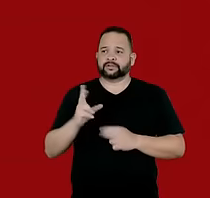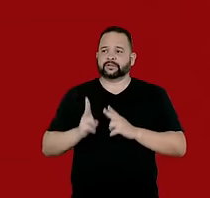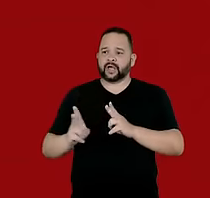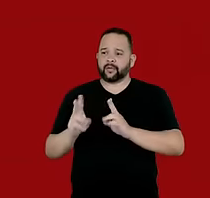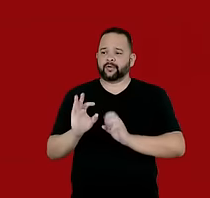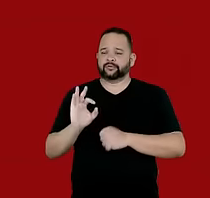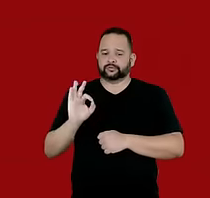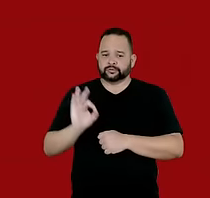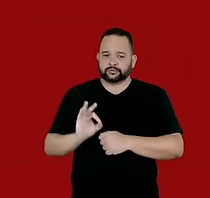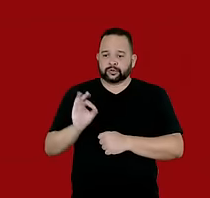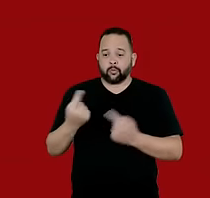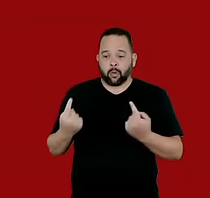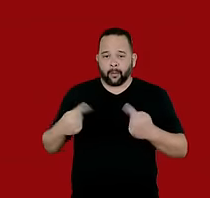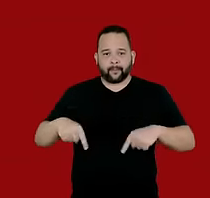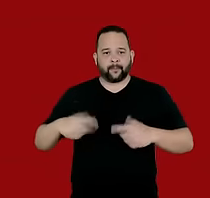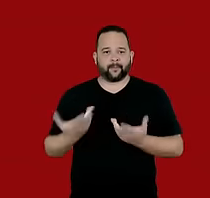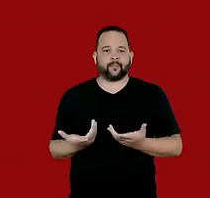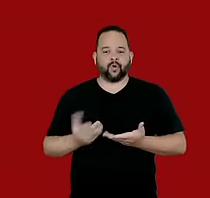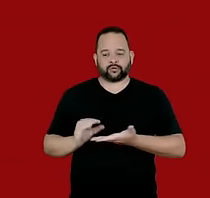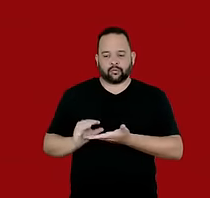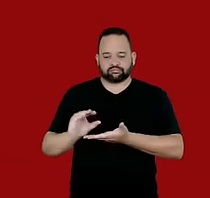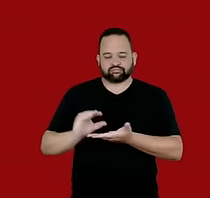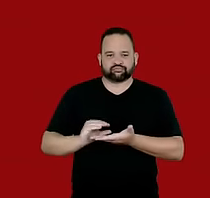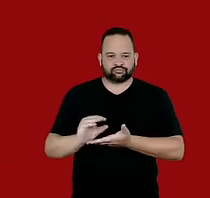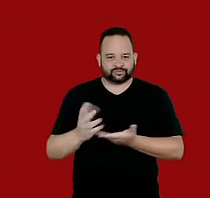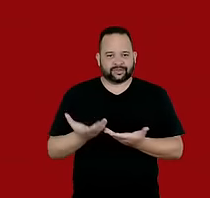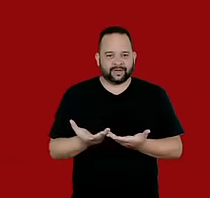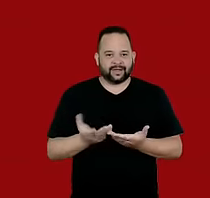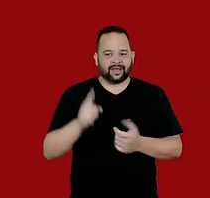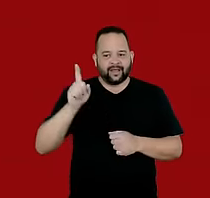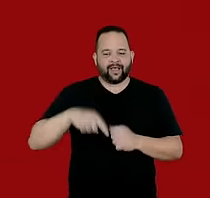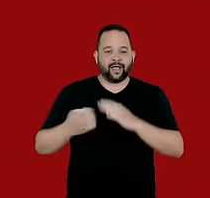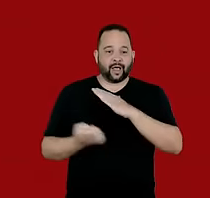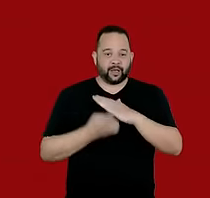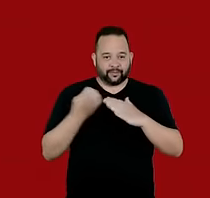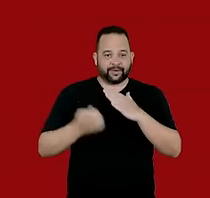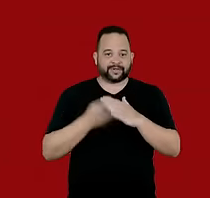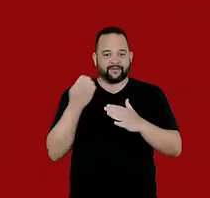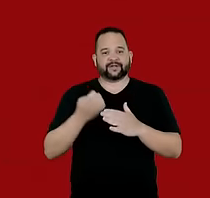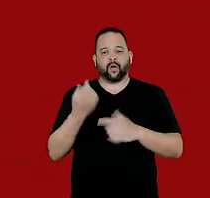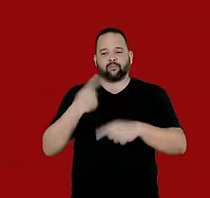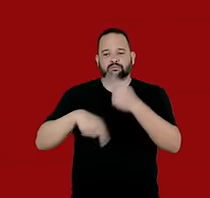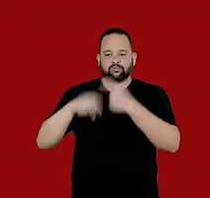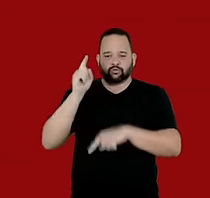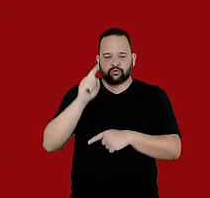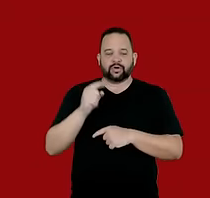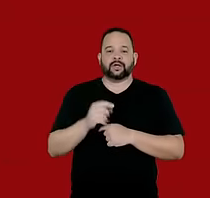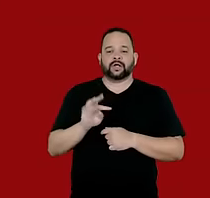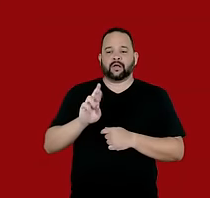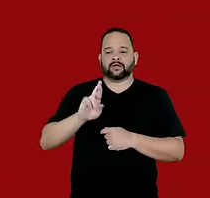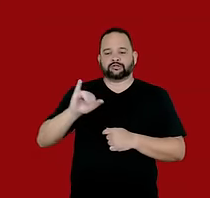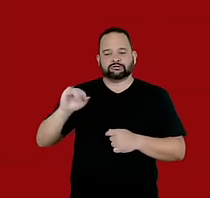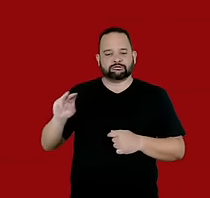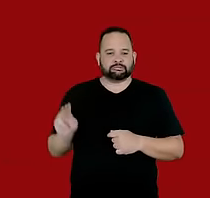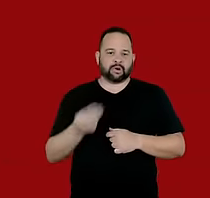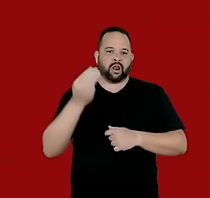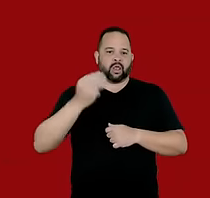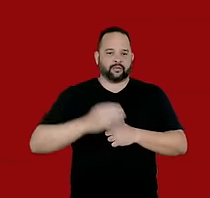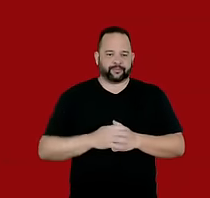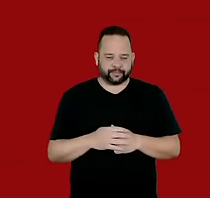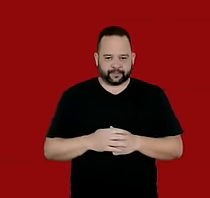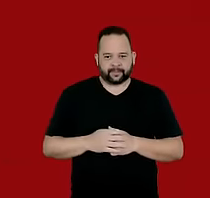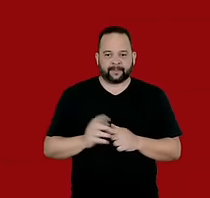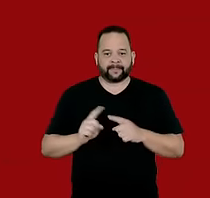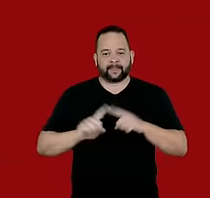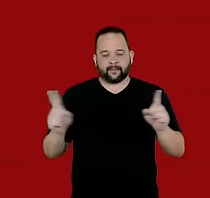aposta vai que essa essa é a grande empresa que vai virar novo novo trilhão Então vai ter sempre um pouco desse viés mas do ponto de vista fundamental fundamental para investidores de